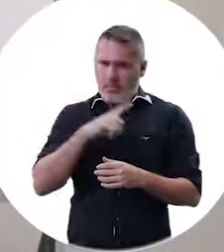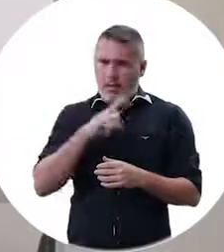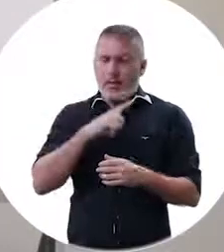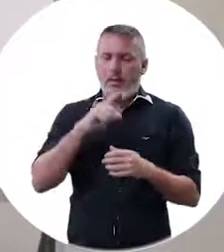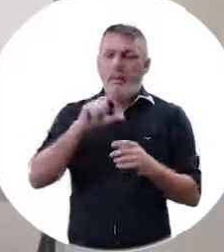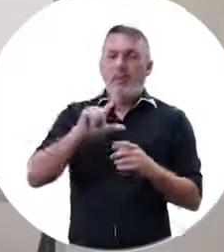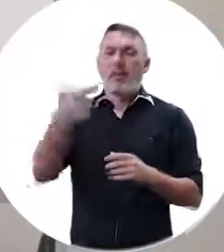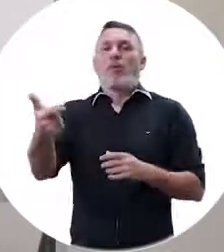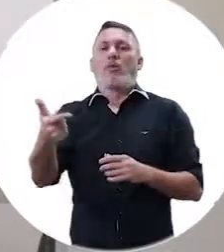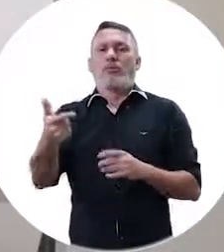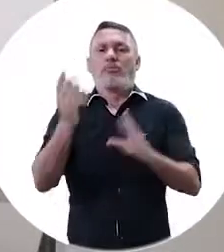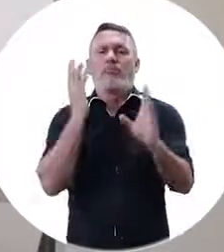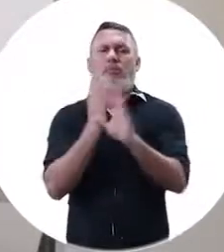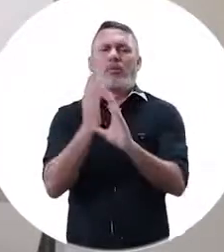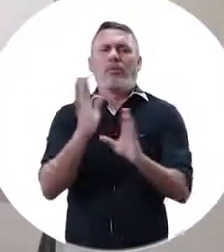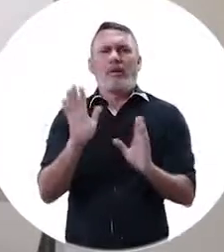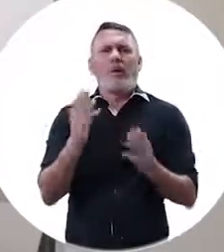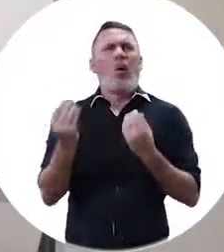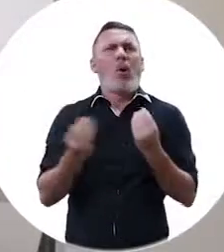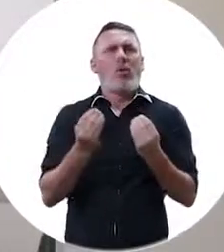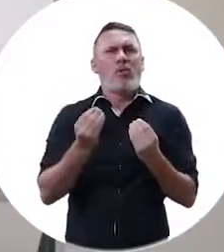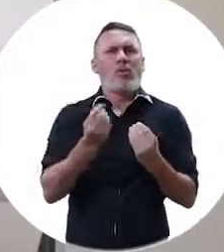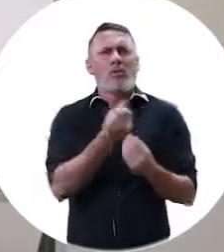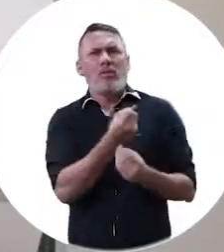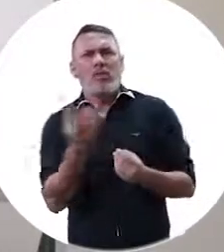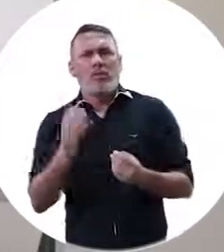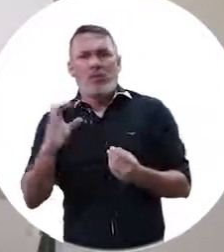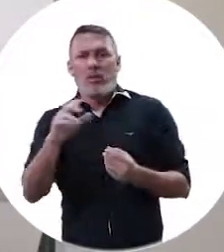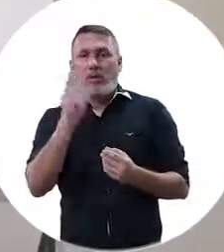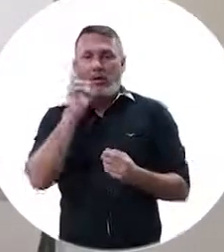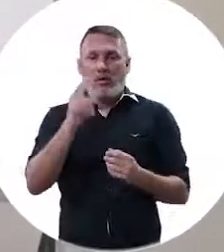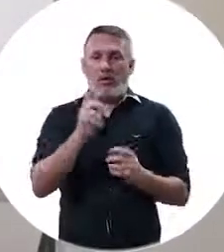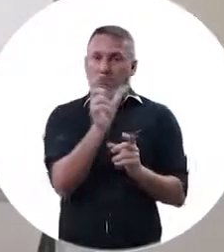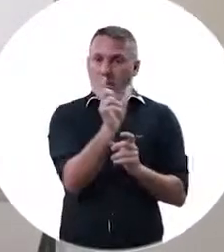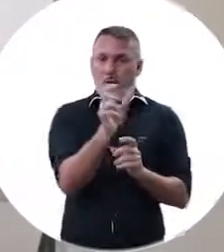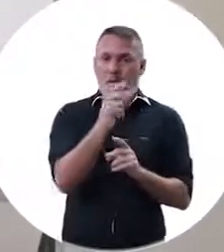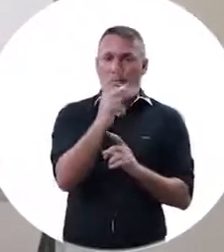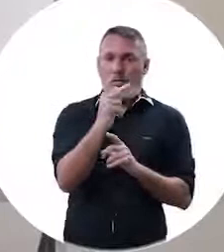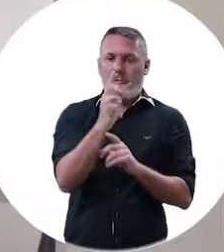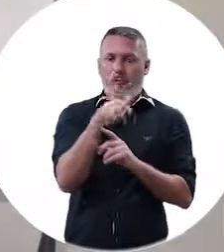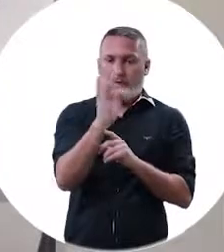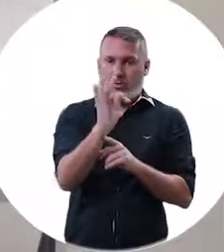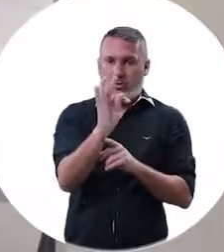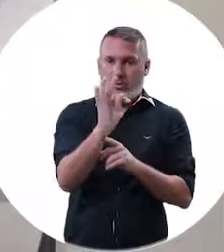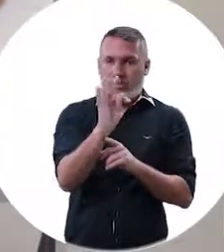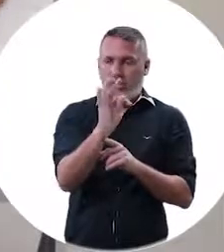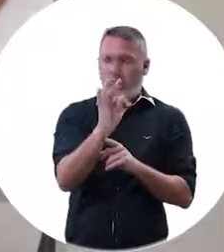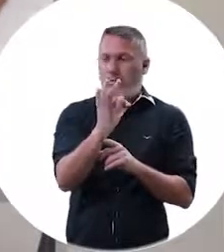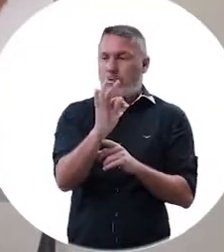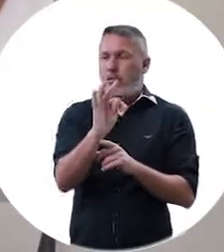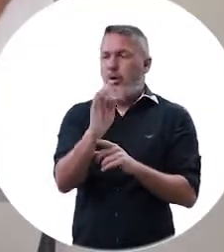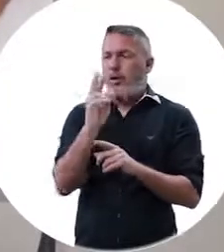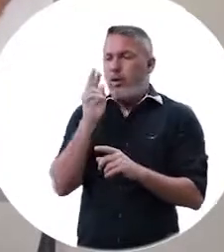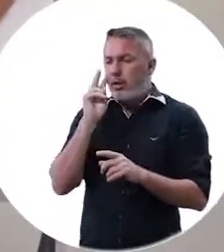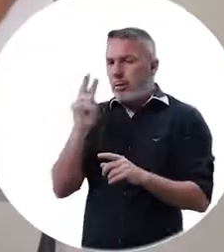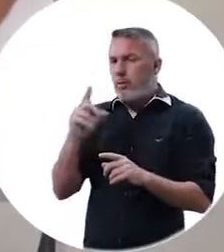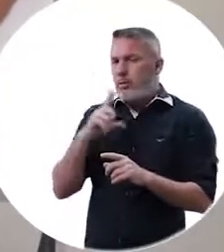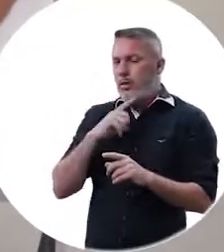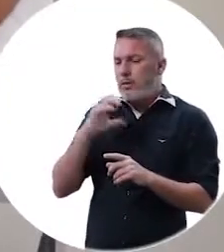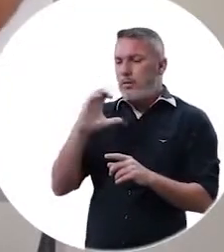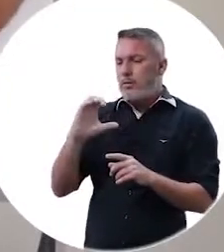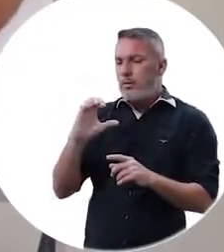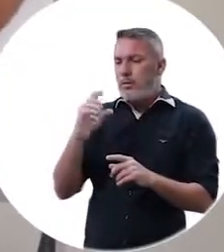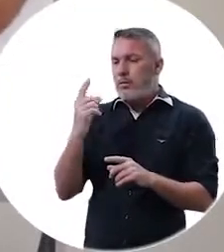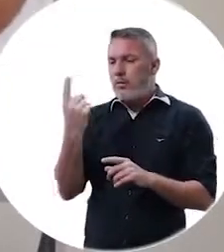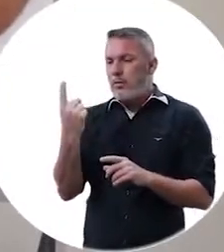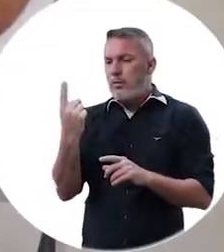identificar a posição do que vem logo depois. Como assim? Pente, no carbono 1 eu